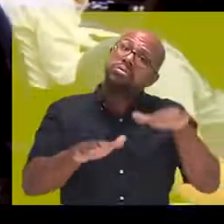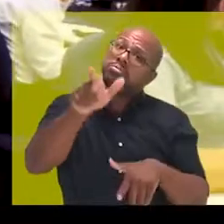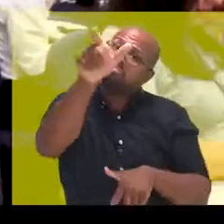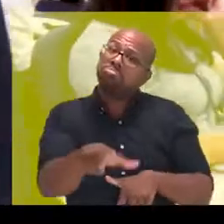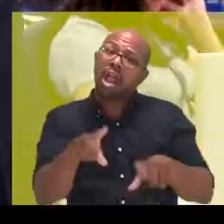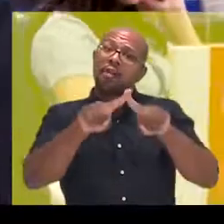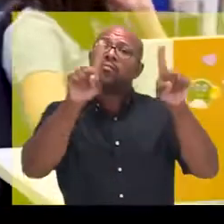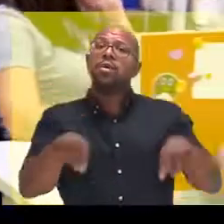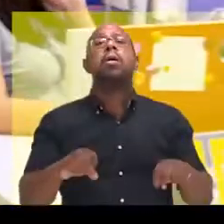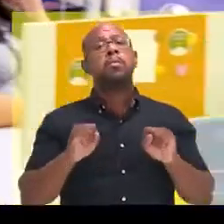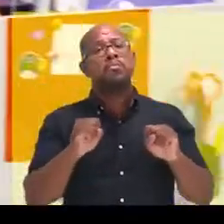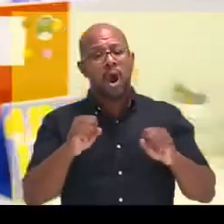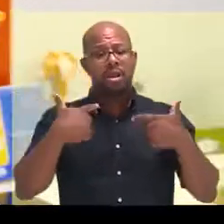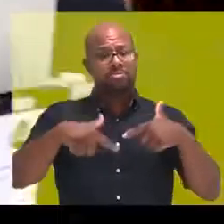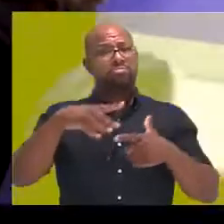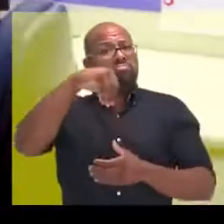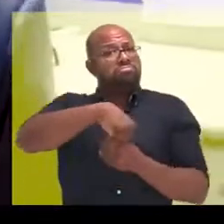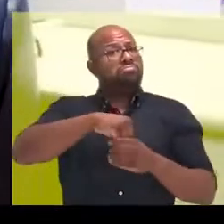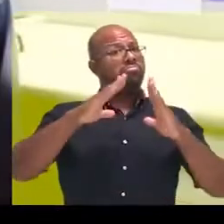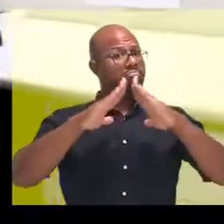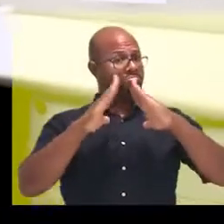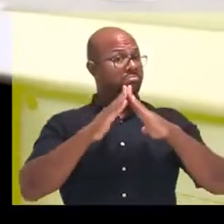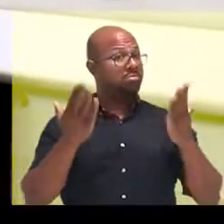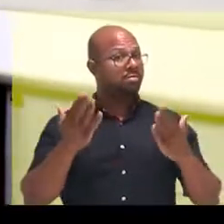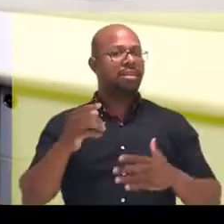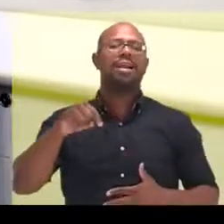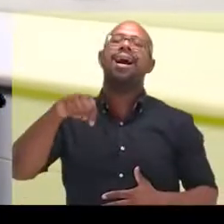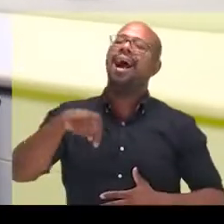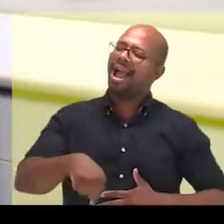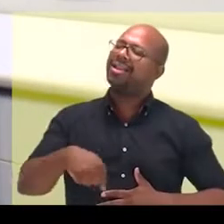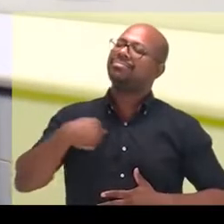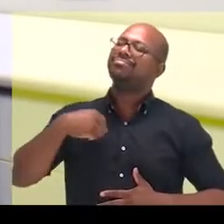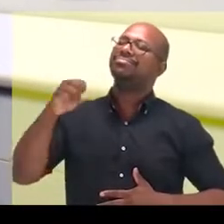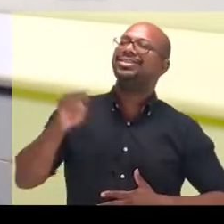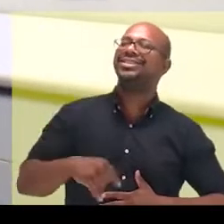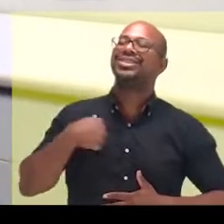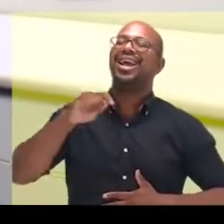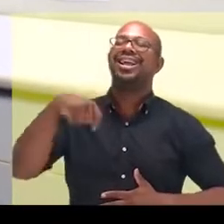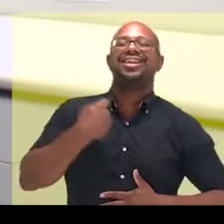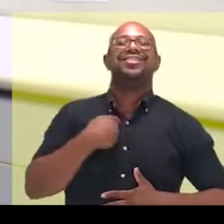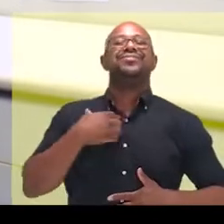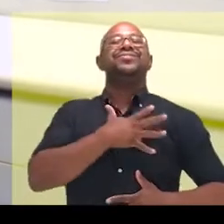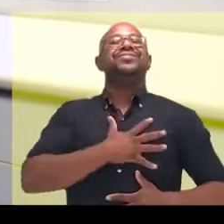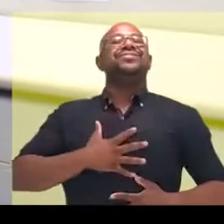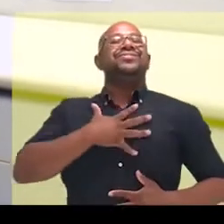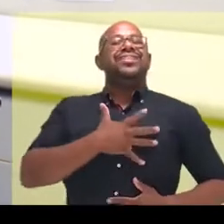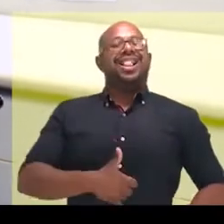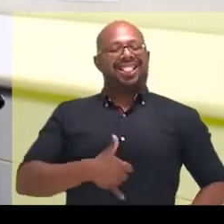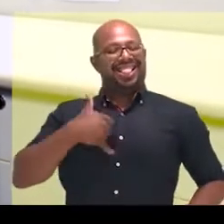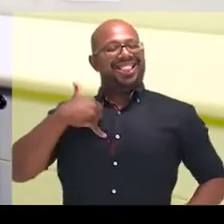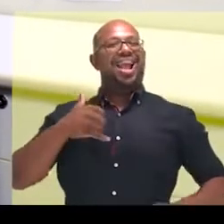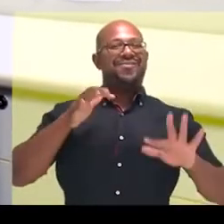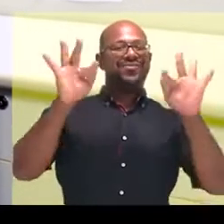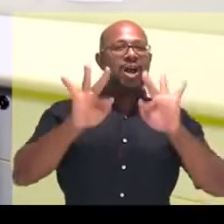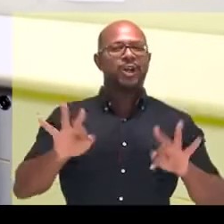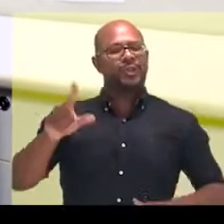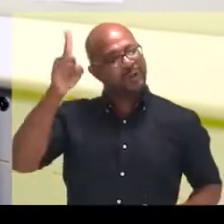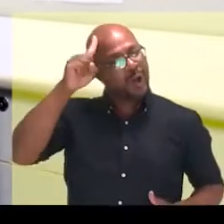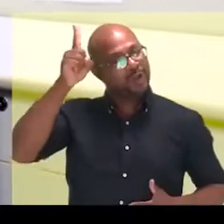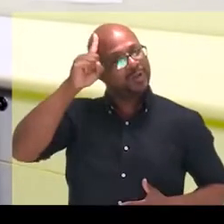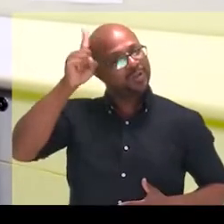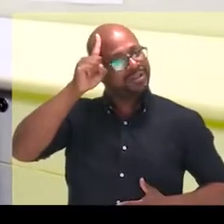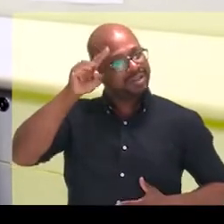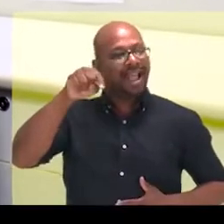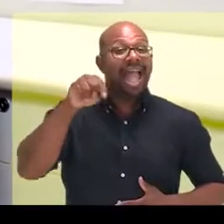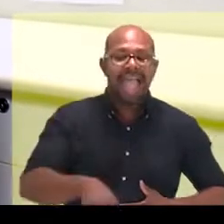da sua atividade, você pode até fazer o home office. Aqui, eu sou sim mais feliz. E me sinto parte de algo maior todos os